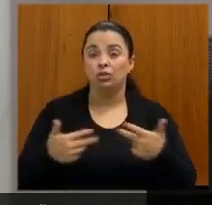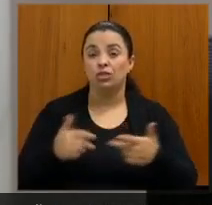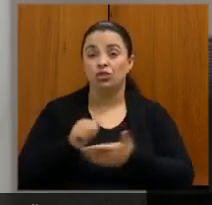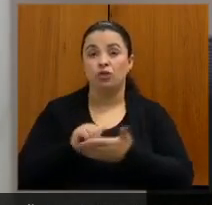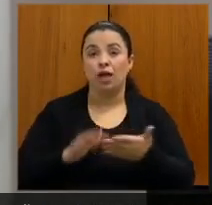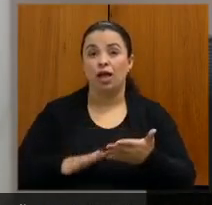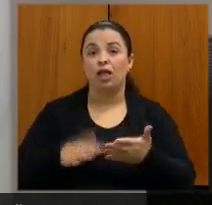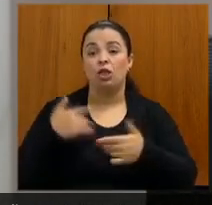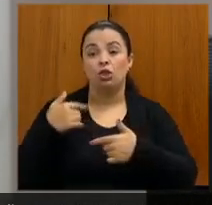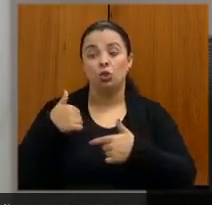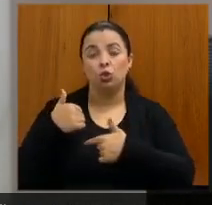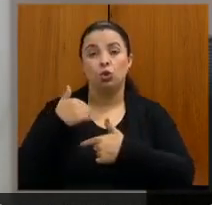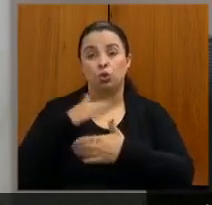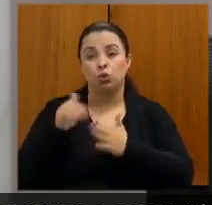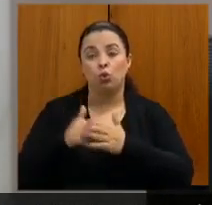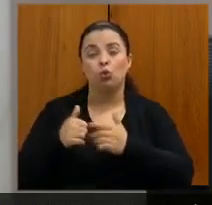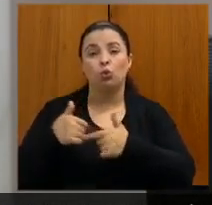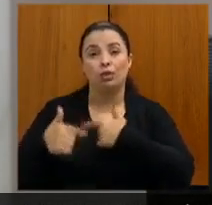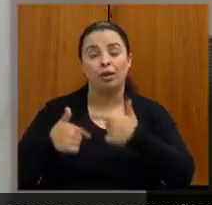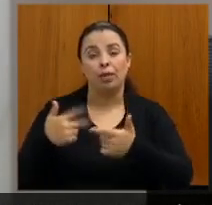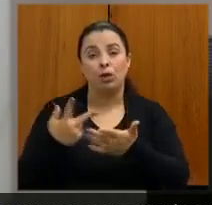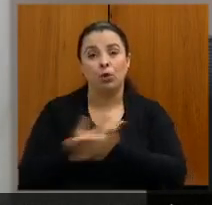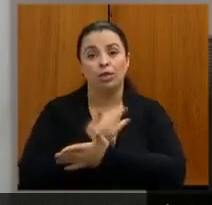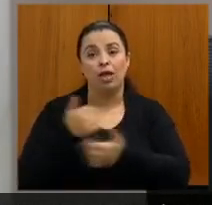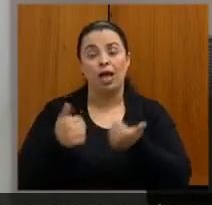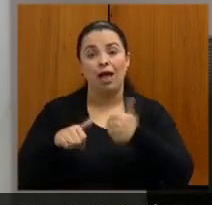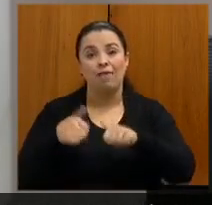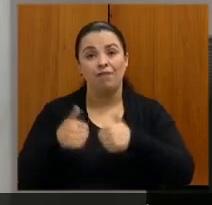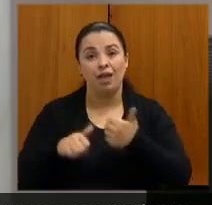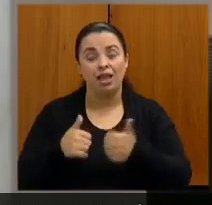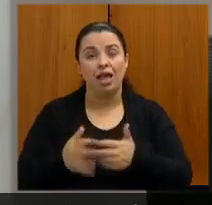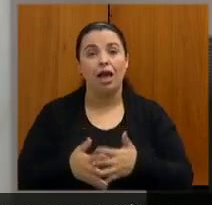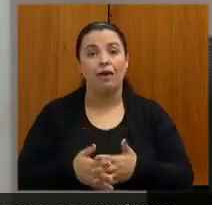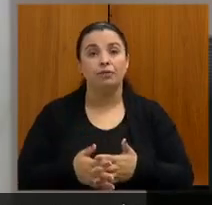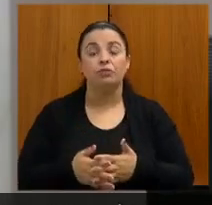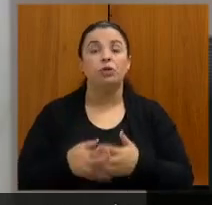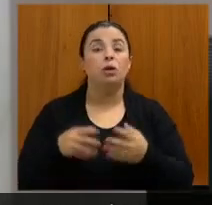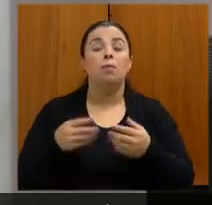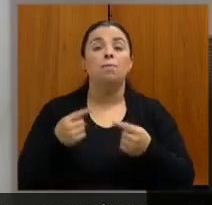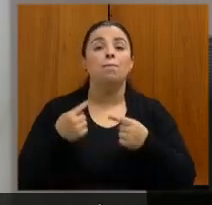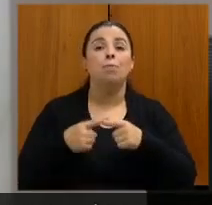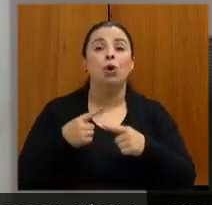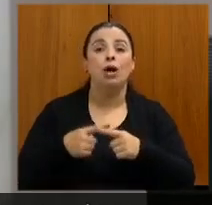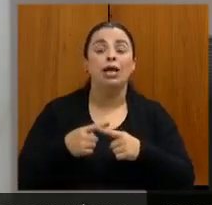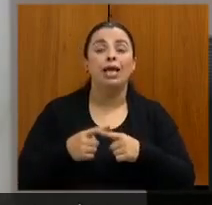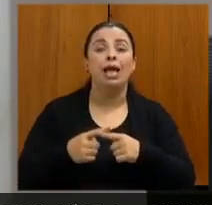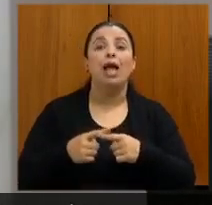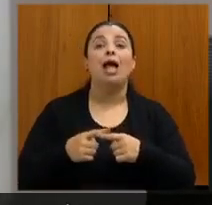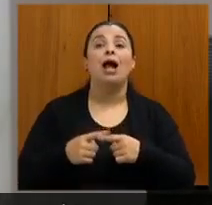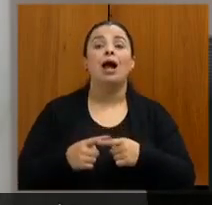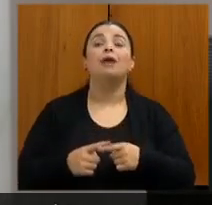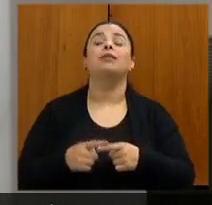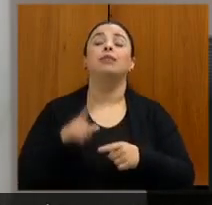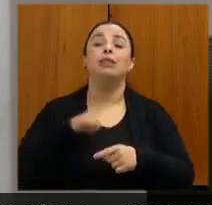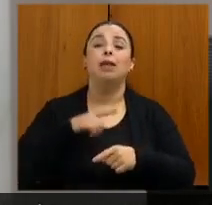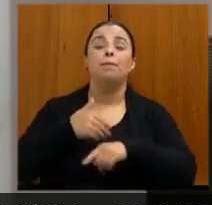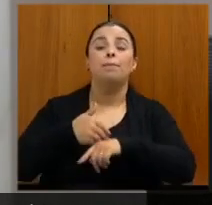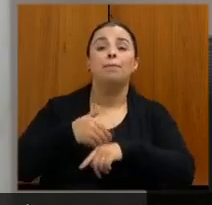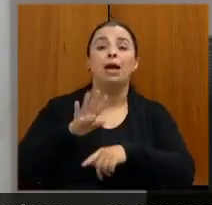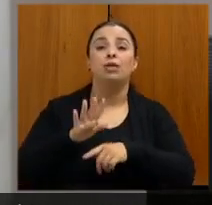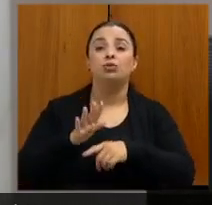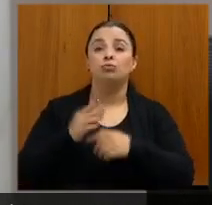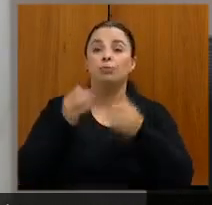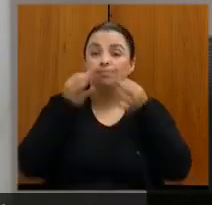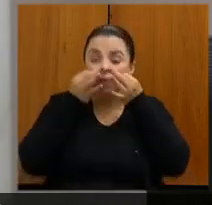quantitativo mas também qualitativo de maneira a promover há sempre uma escuta ativa